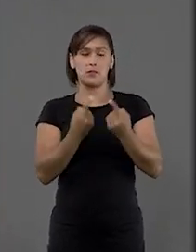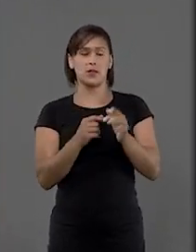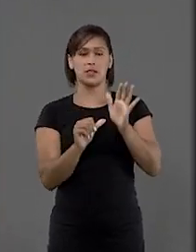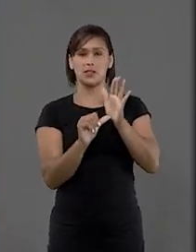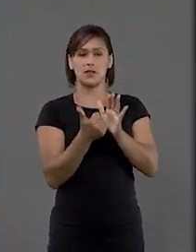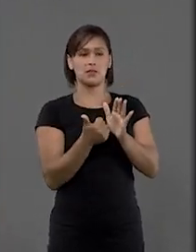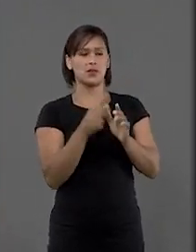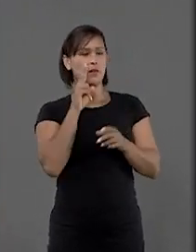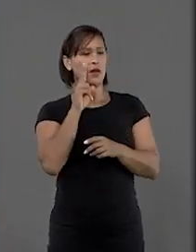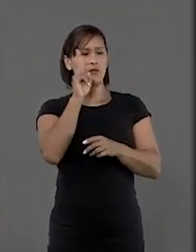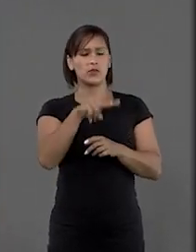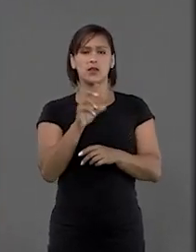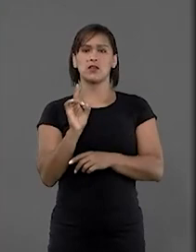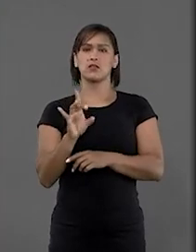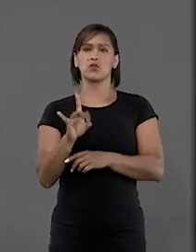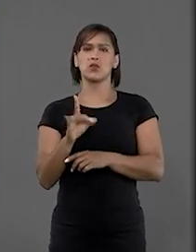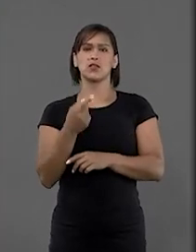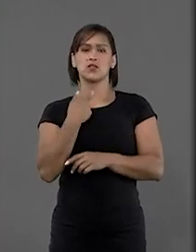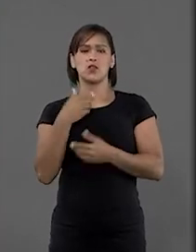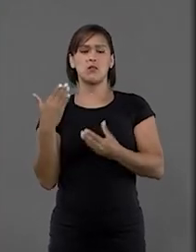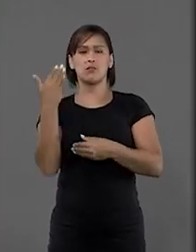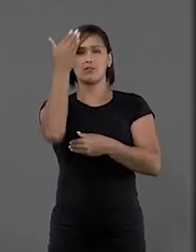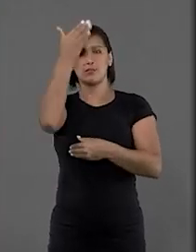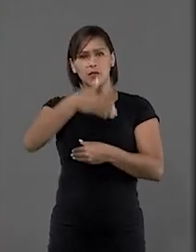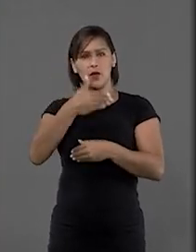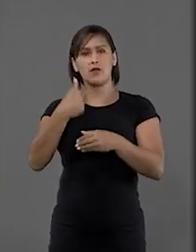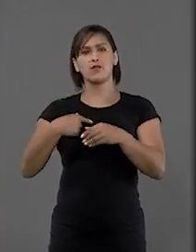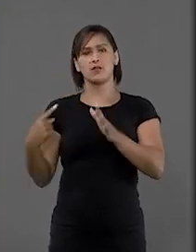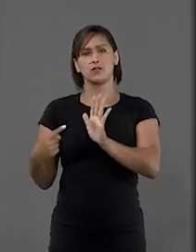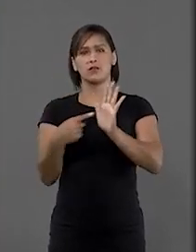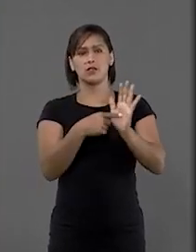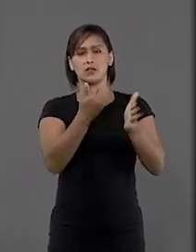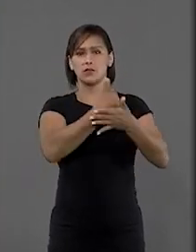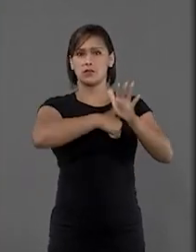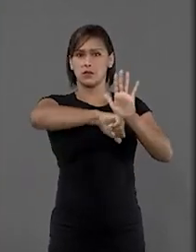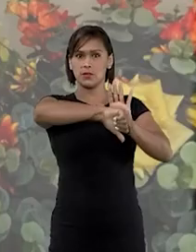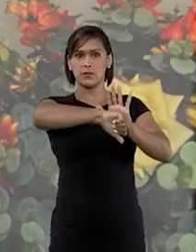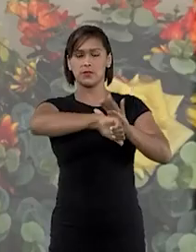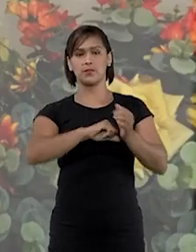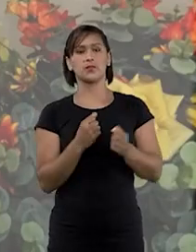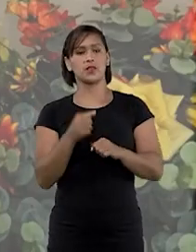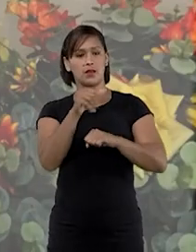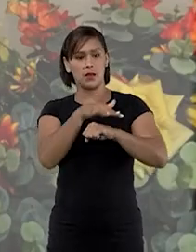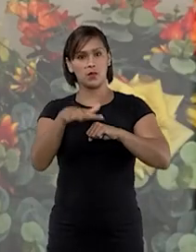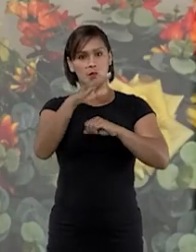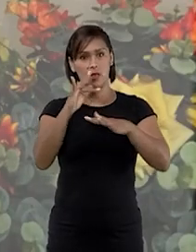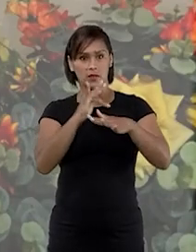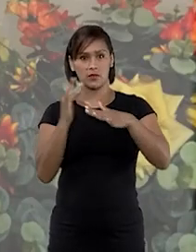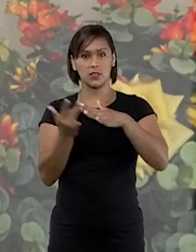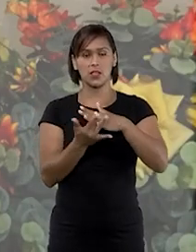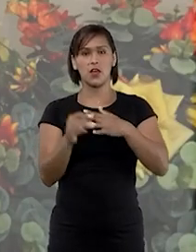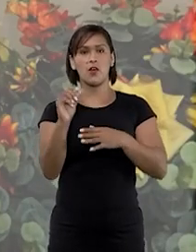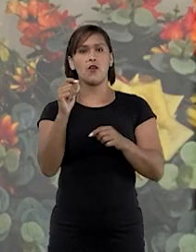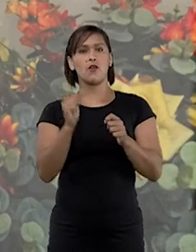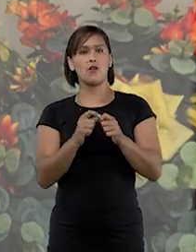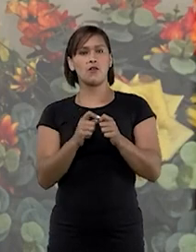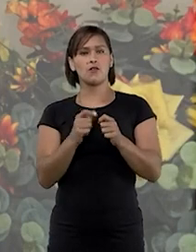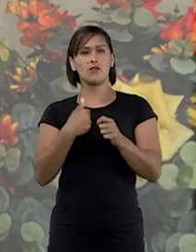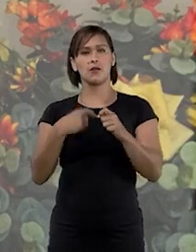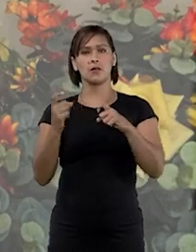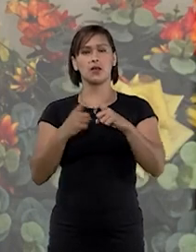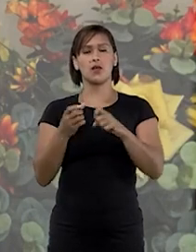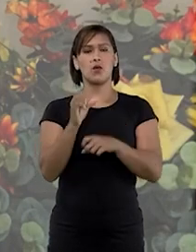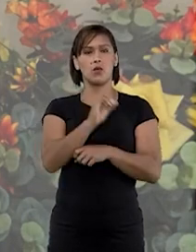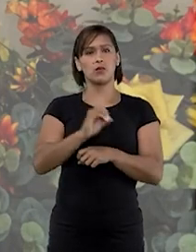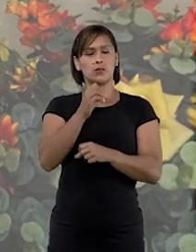mas que à primeira vista não basta para servir de fundamento a uma acusação criminal a publicação nas redes sociais foi feita